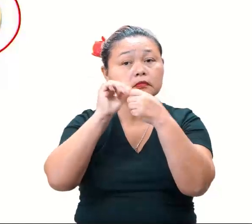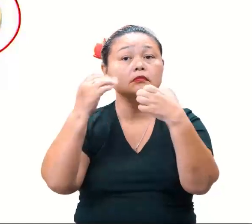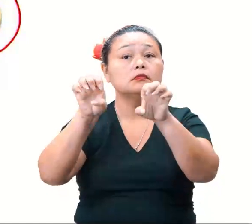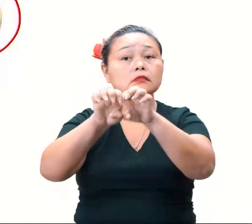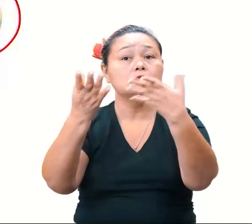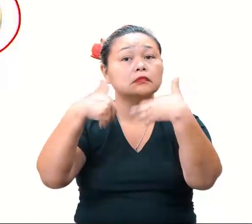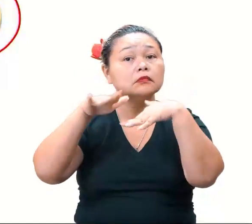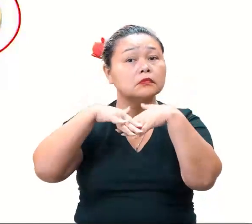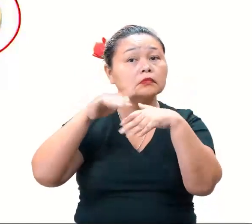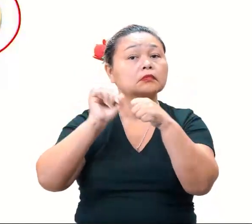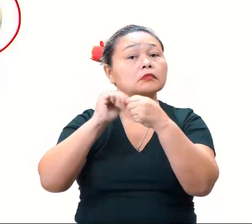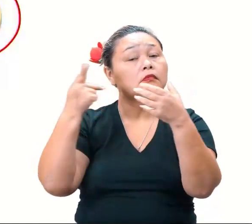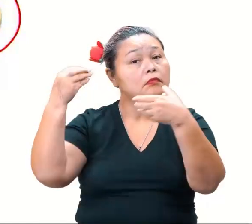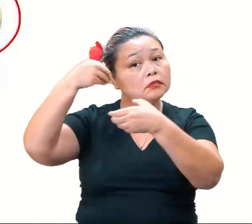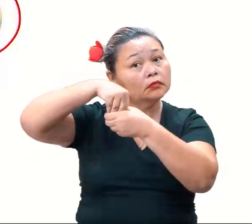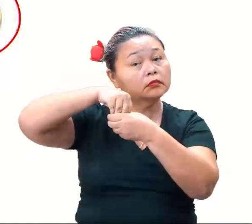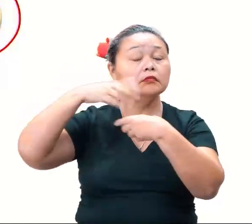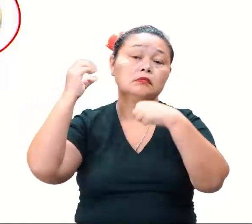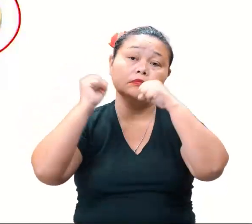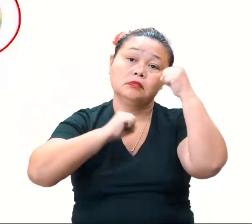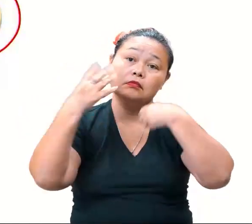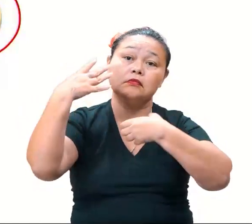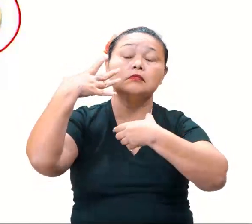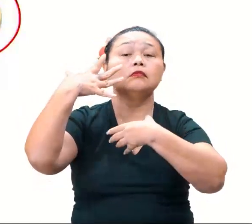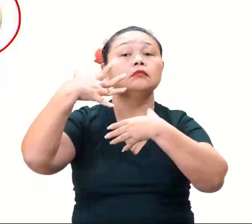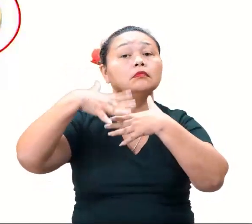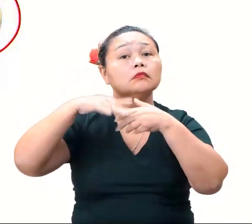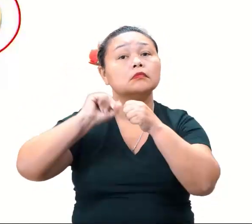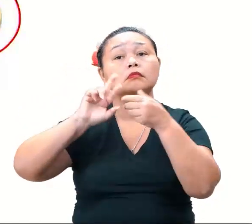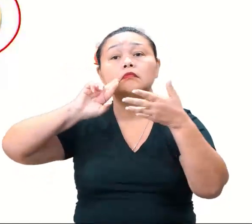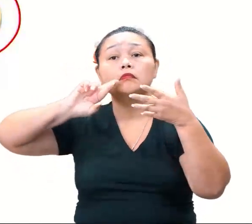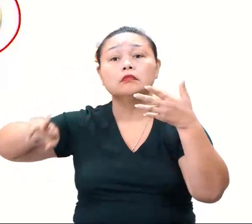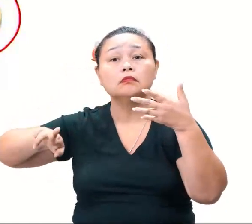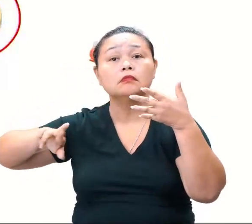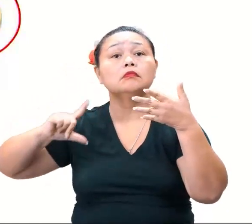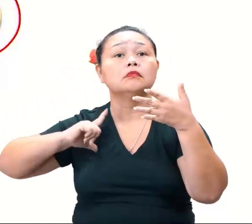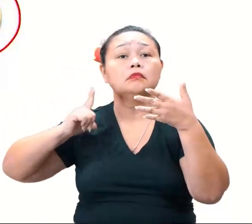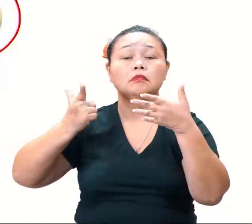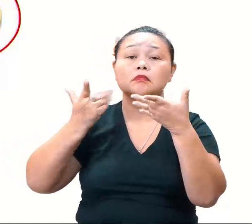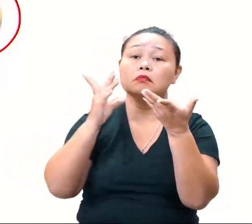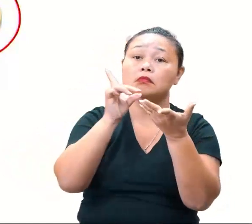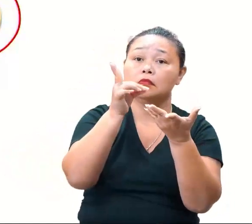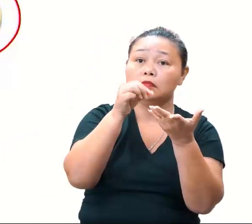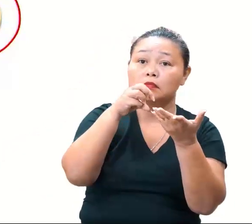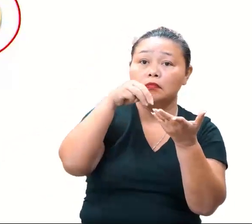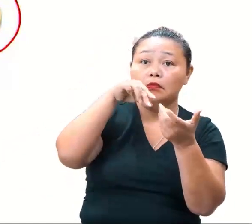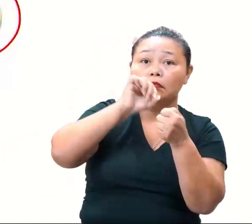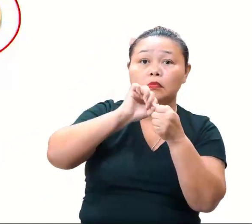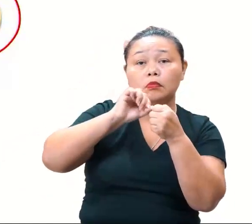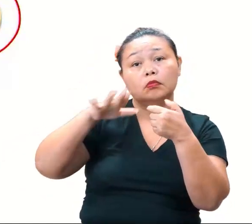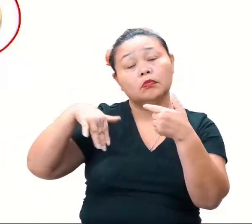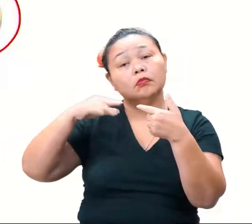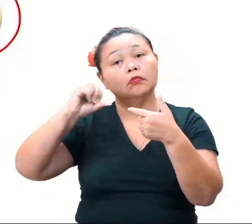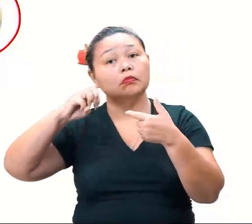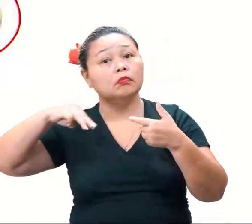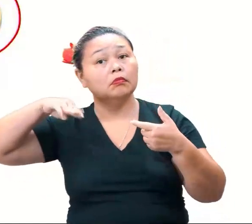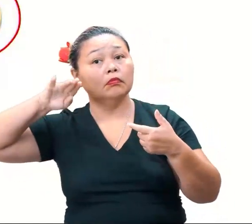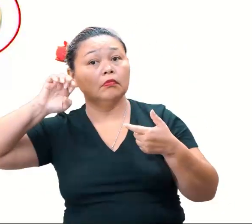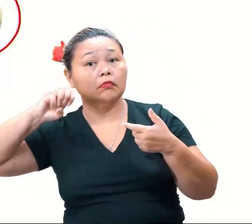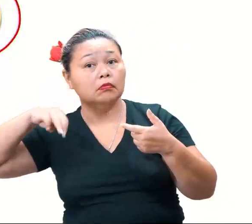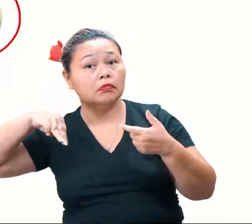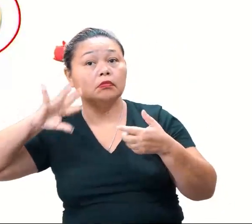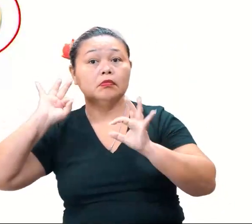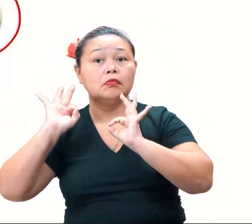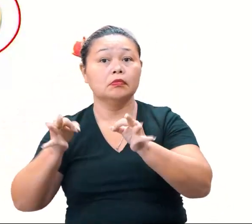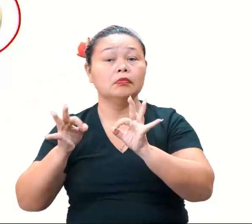matemática acontece dentro da máquina e sai um resultado. Ou seja, aqui domínio e aqui imagem. Certo? Lembrando